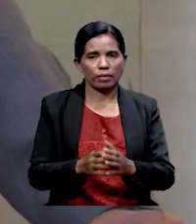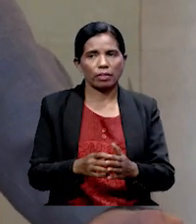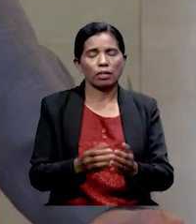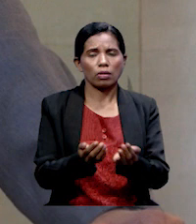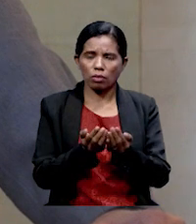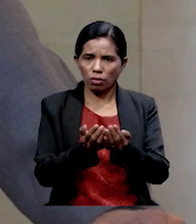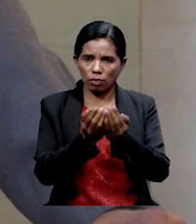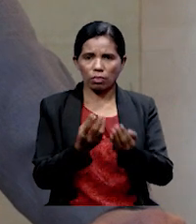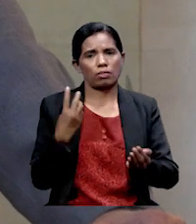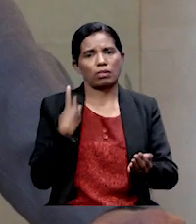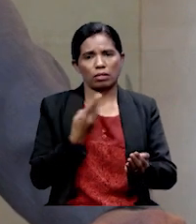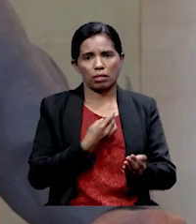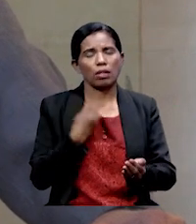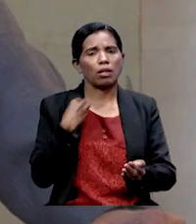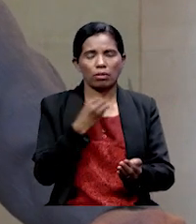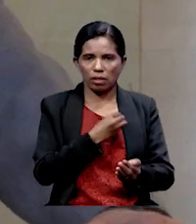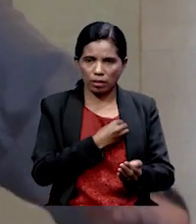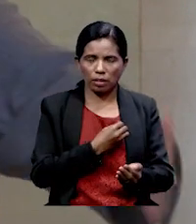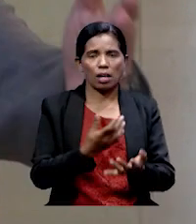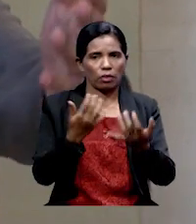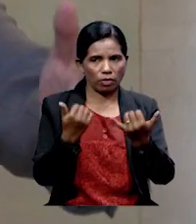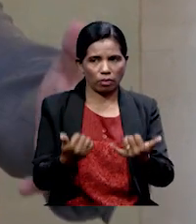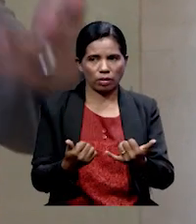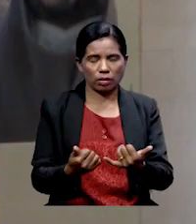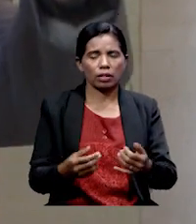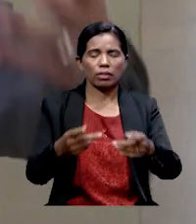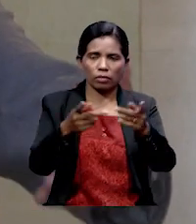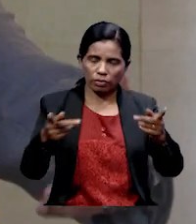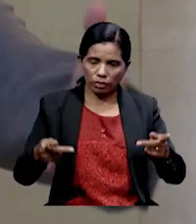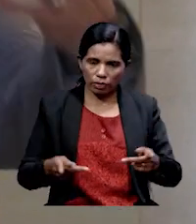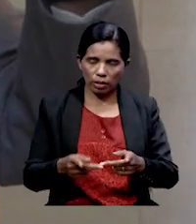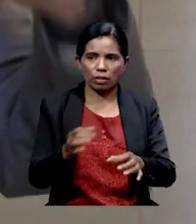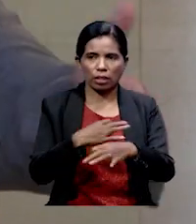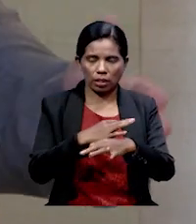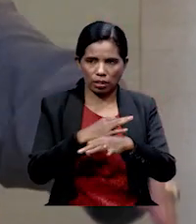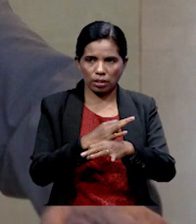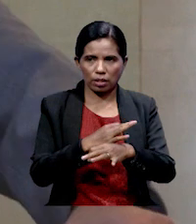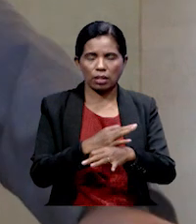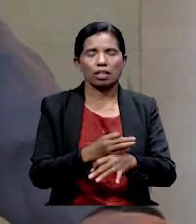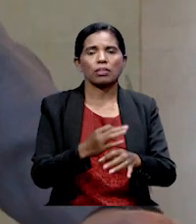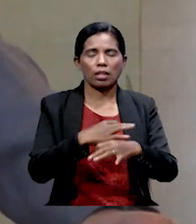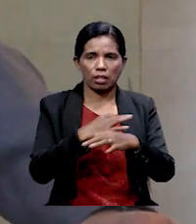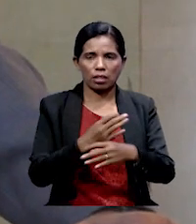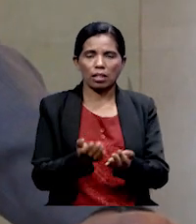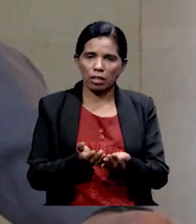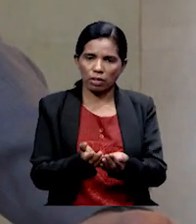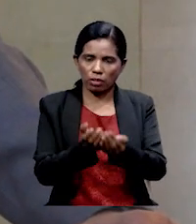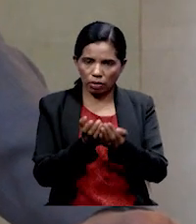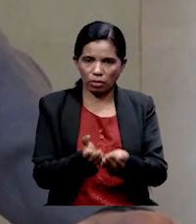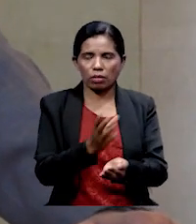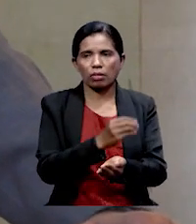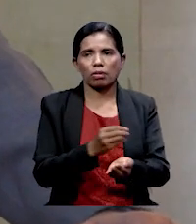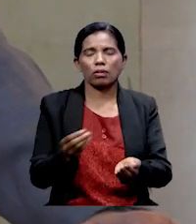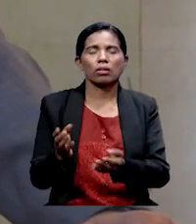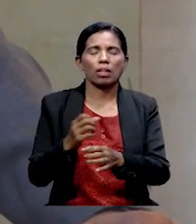ana. Falta de agora atu queria condições atu hadia ro atu halo ro